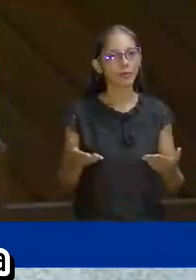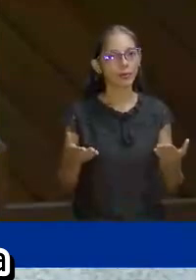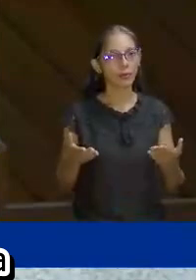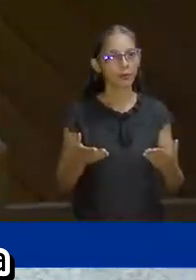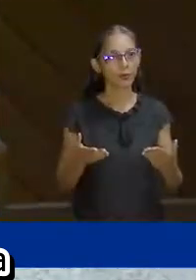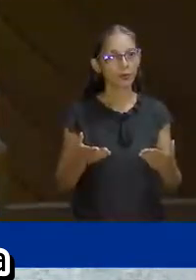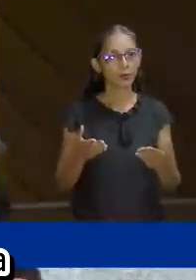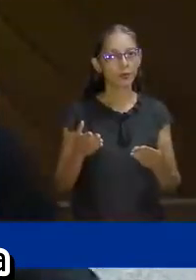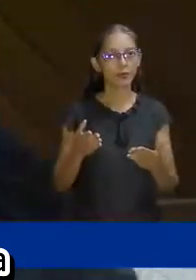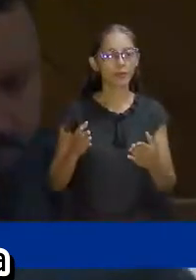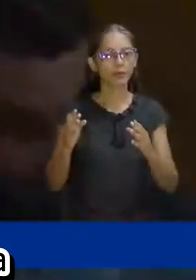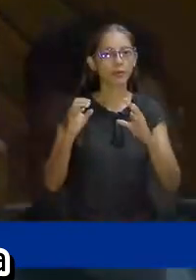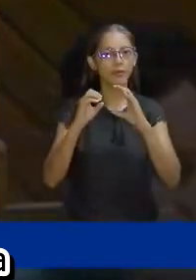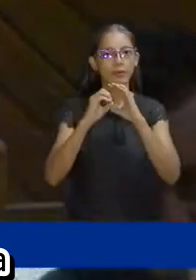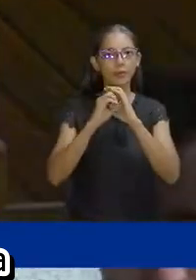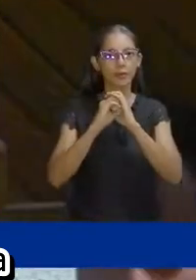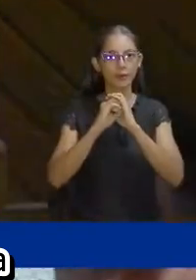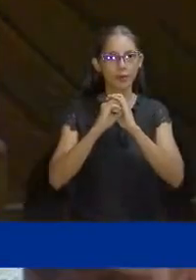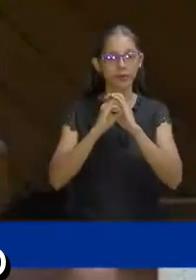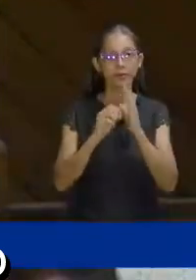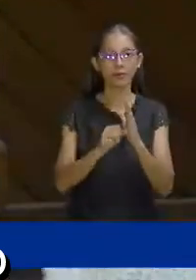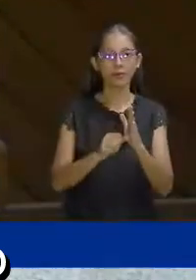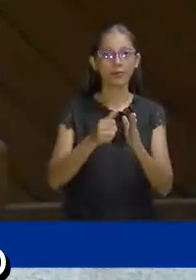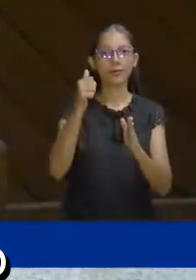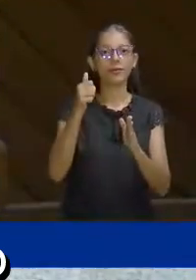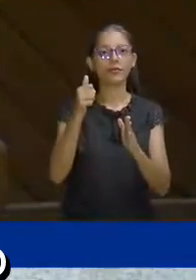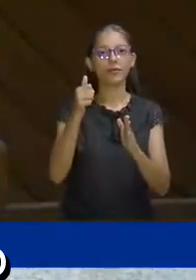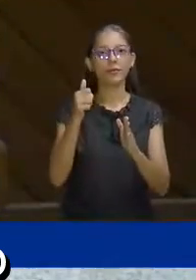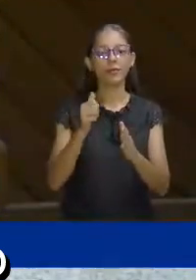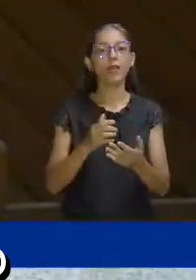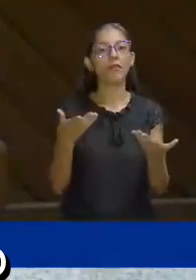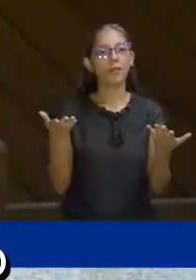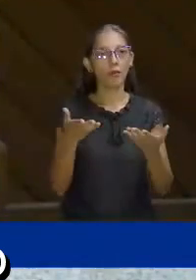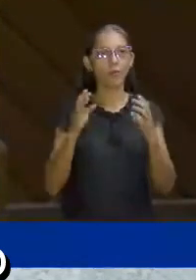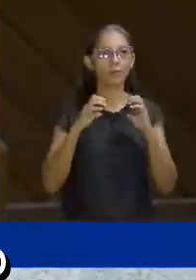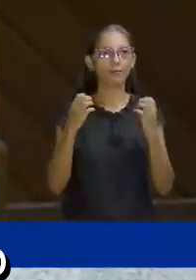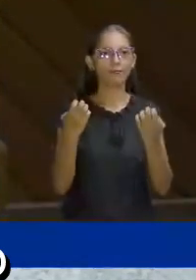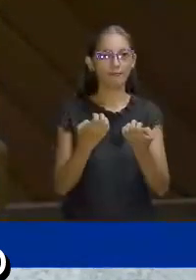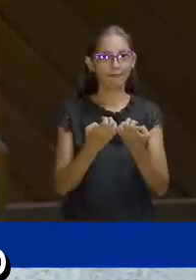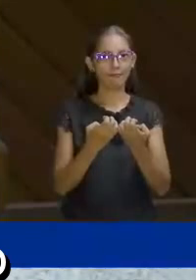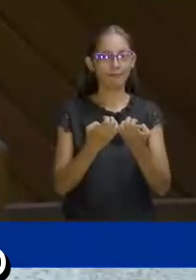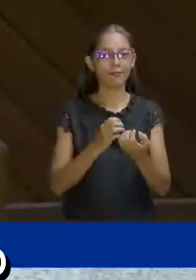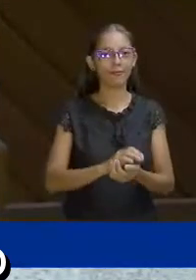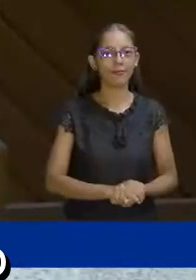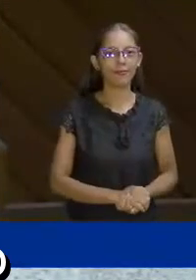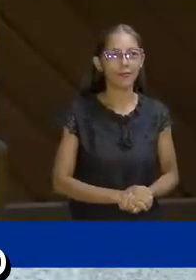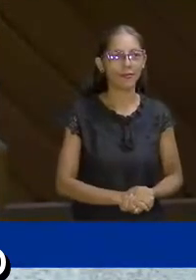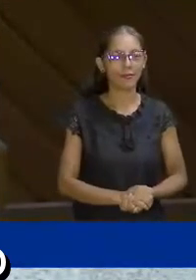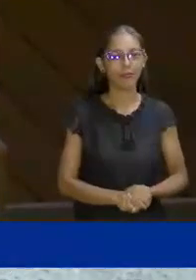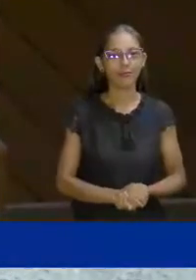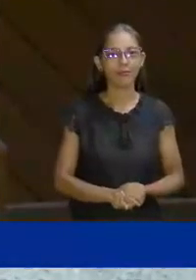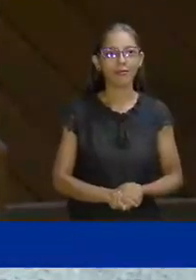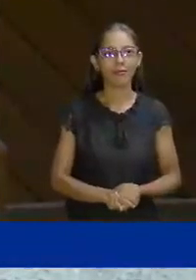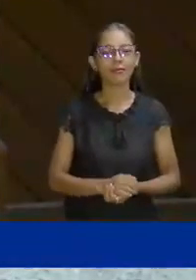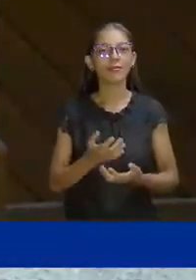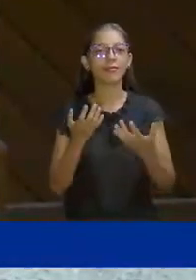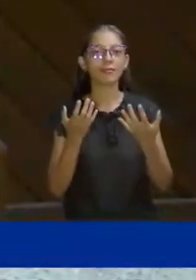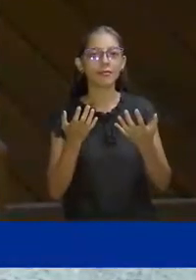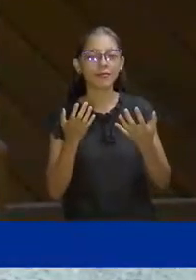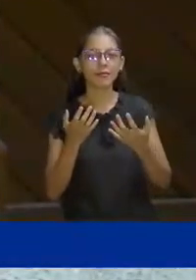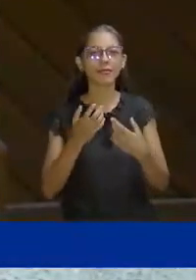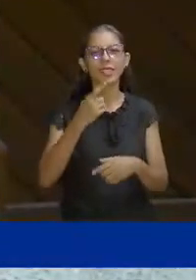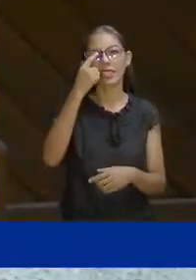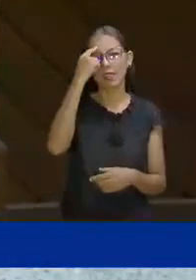ao Eleitoral do logo do Amapá TRE e no sedia canto pela inferior, primeira janela de vez vidros com este intérprete. evento, que busca ampliar a exposição de ideias